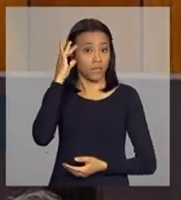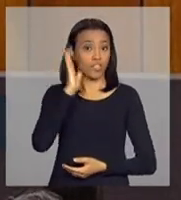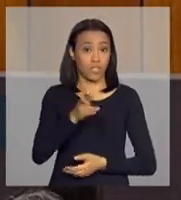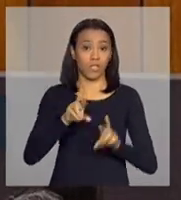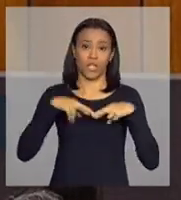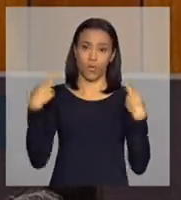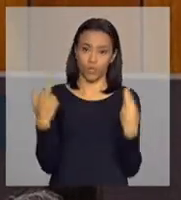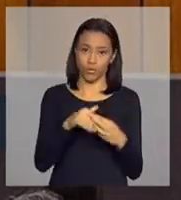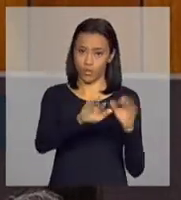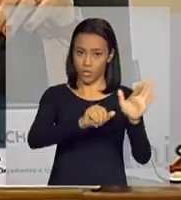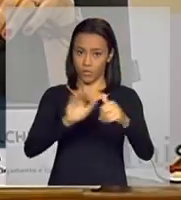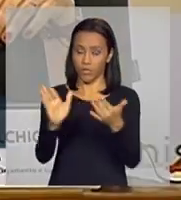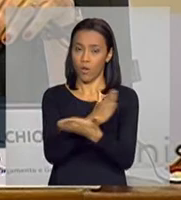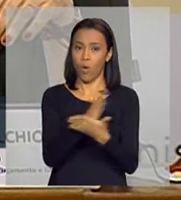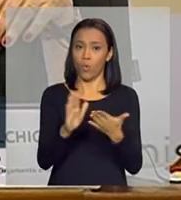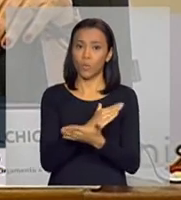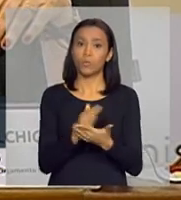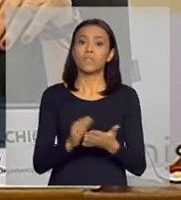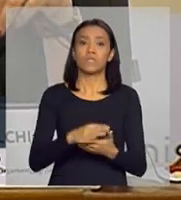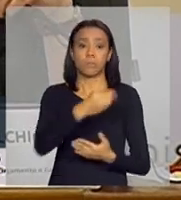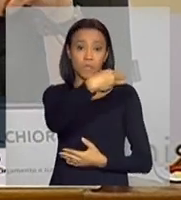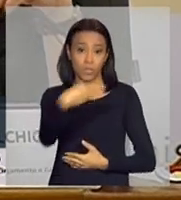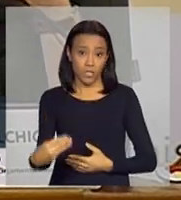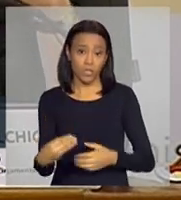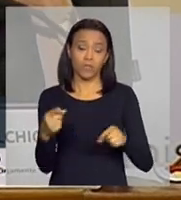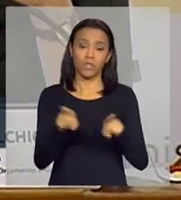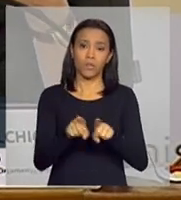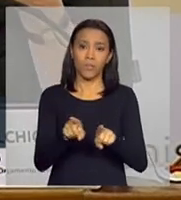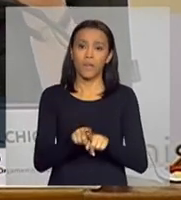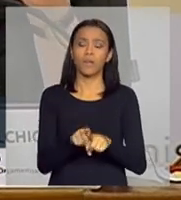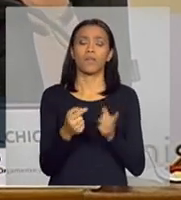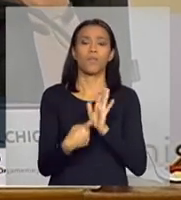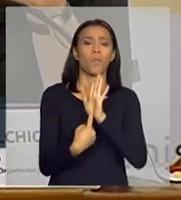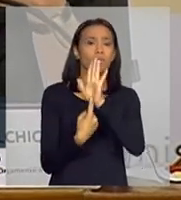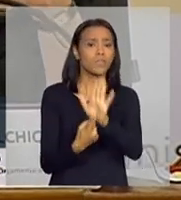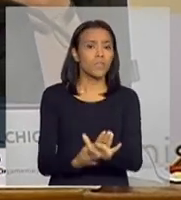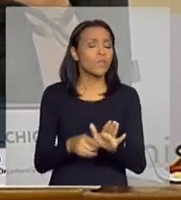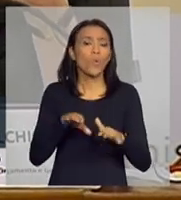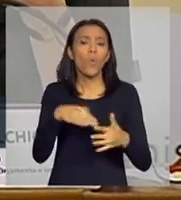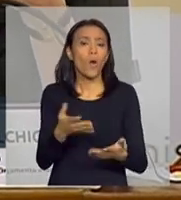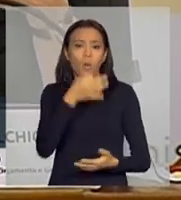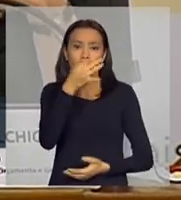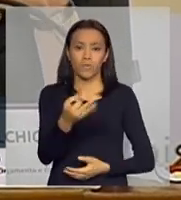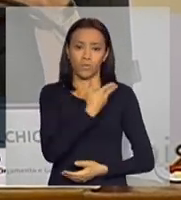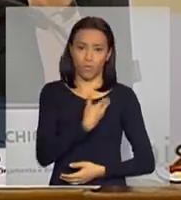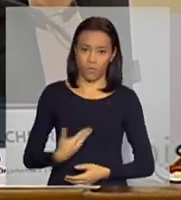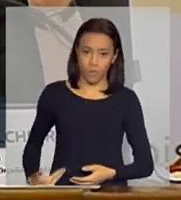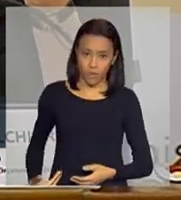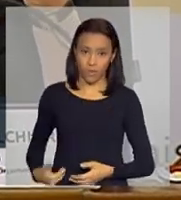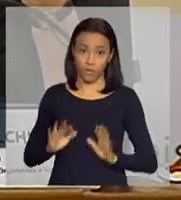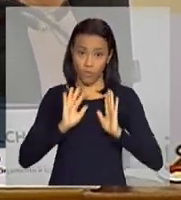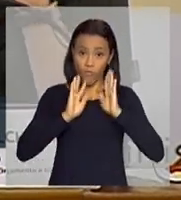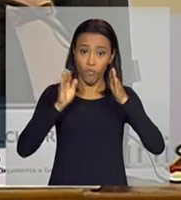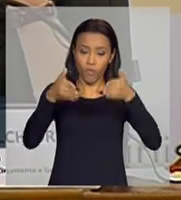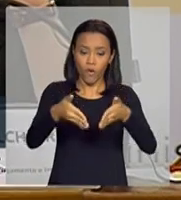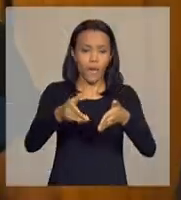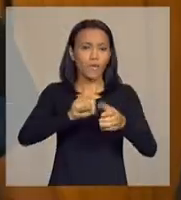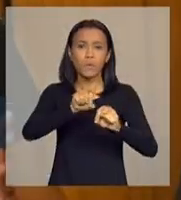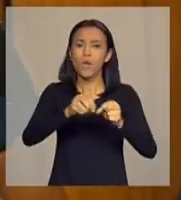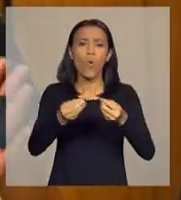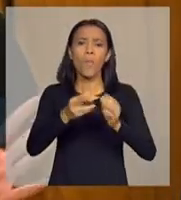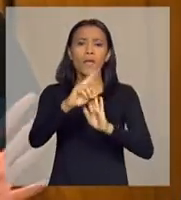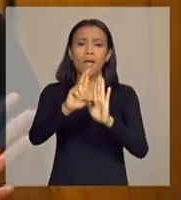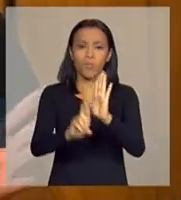ministros e a direção do congresso apresentando a visão do governo a respeito de como essa